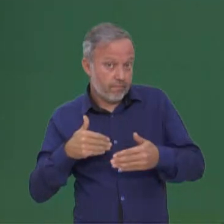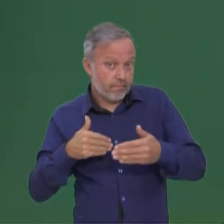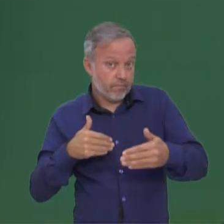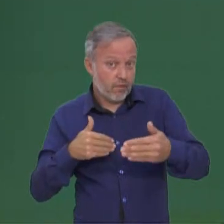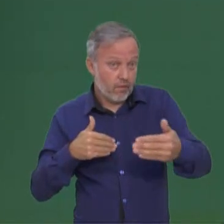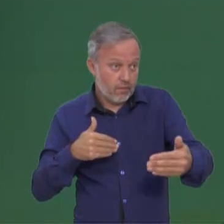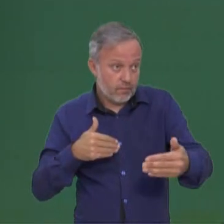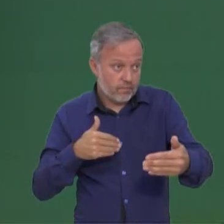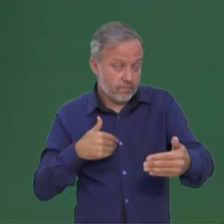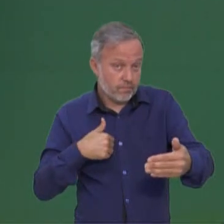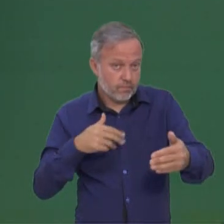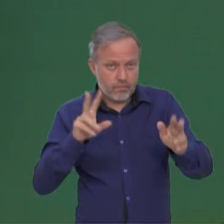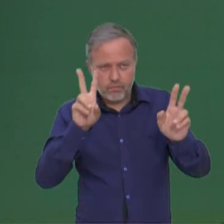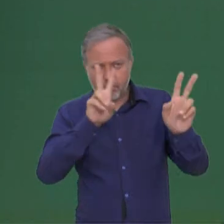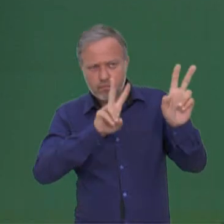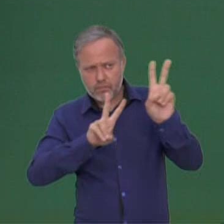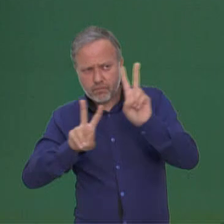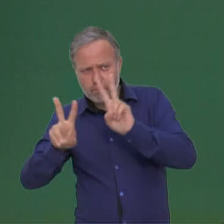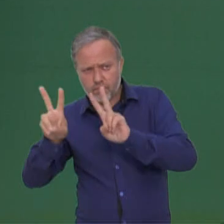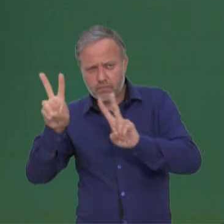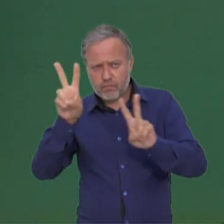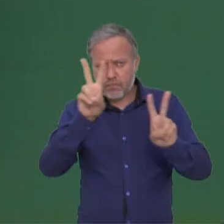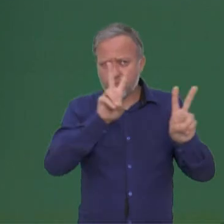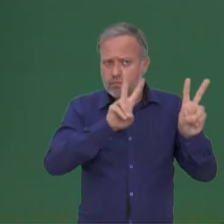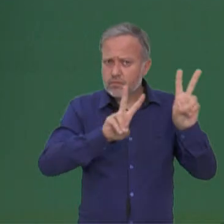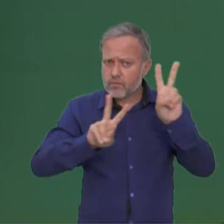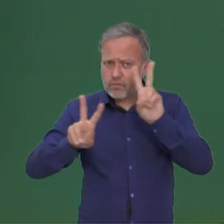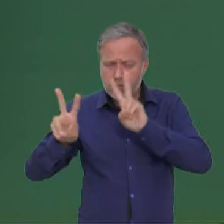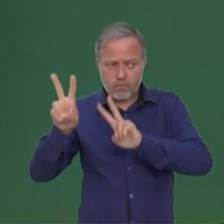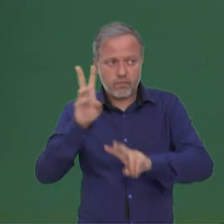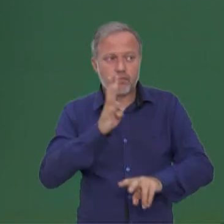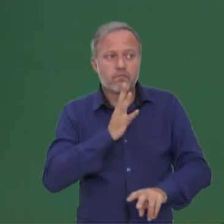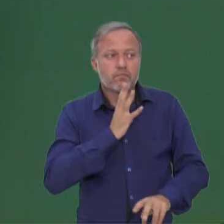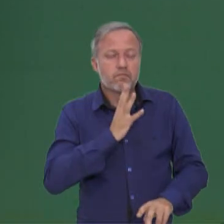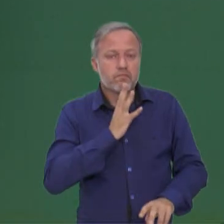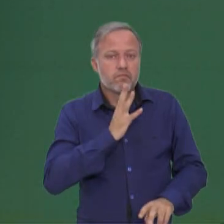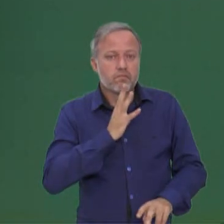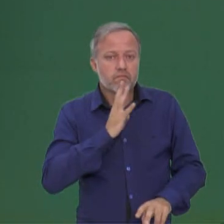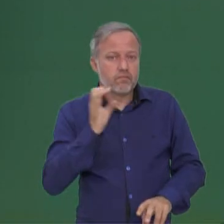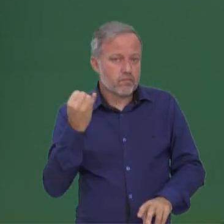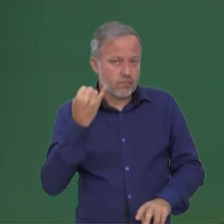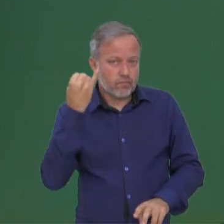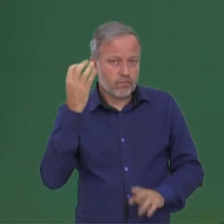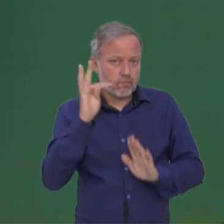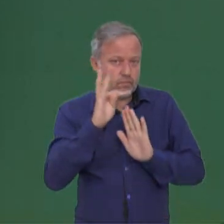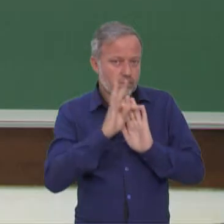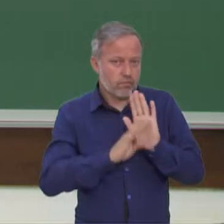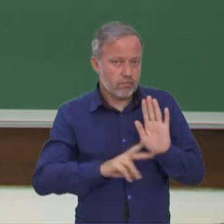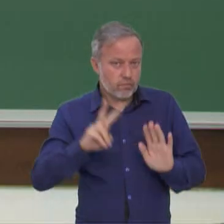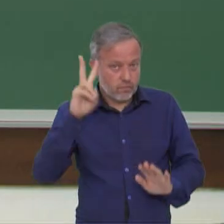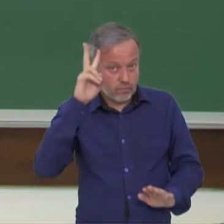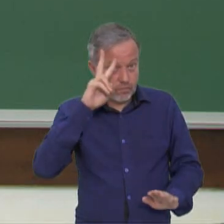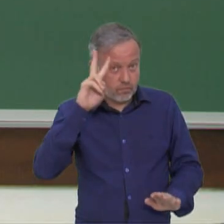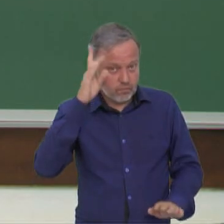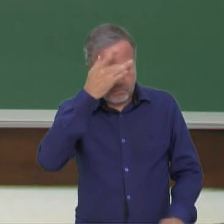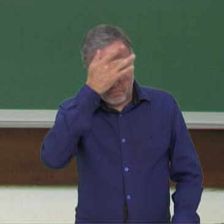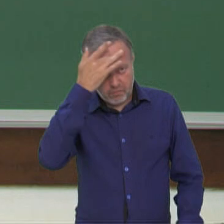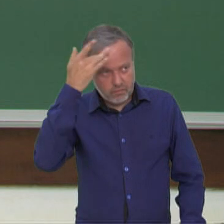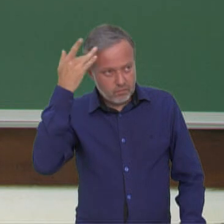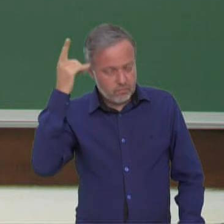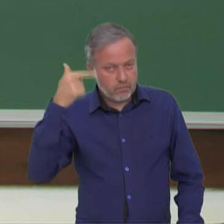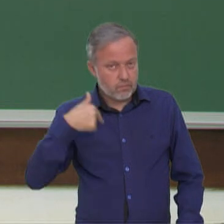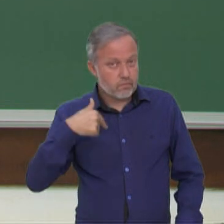parece que passa um filme na cabeça ali, né? Conhecendo os aspectos principais. Obviamente que quem